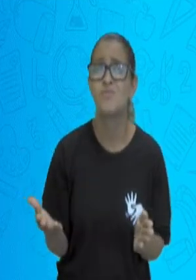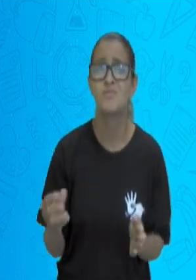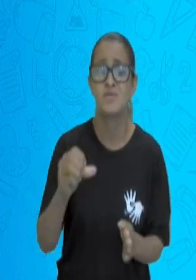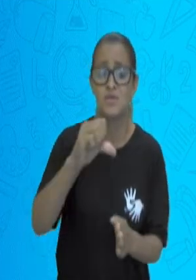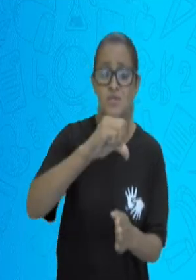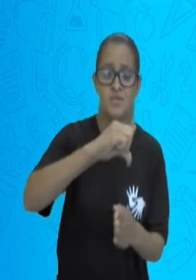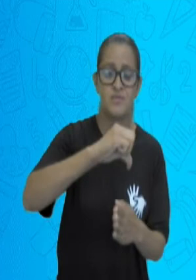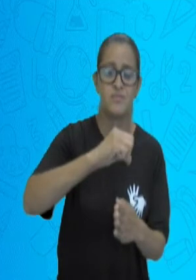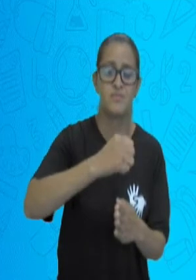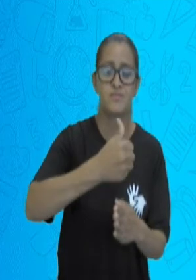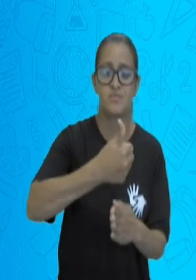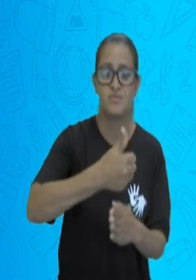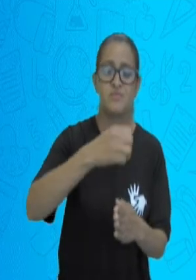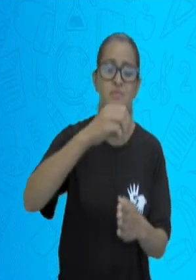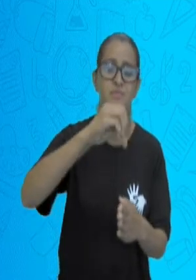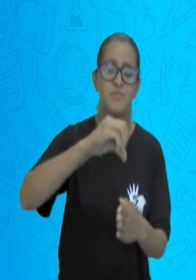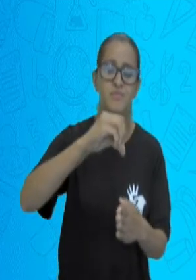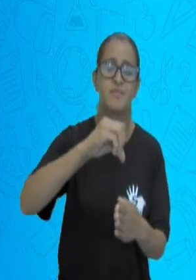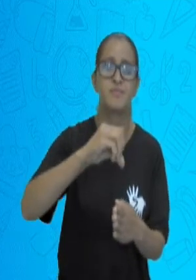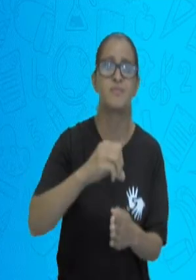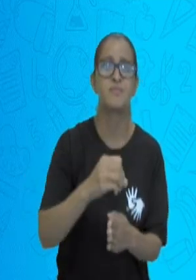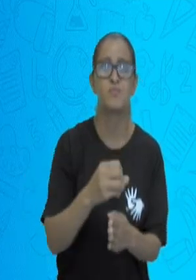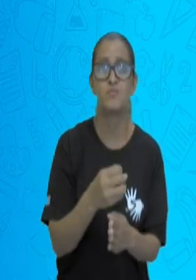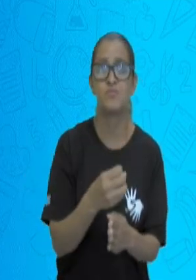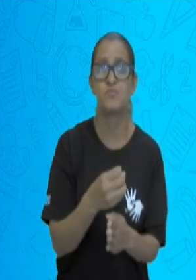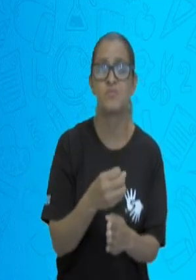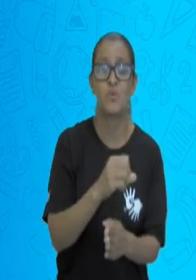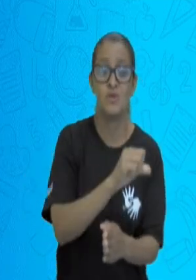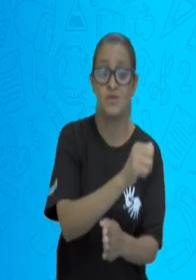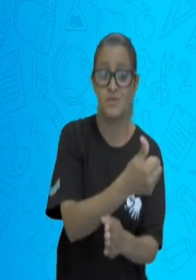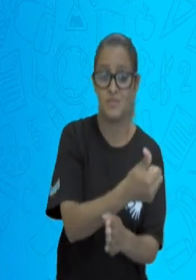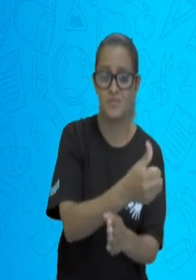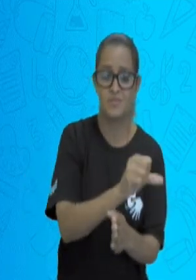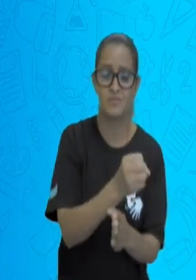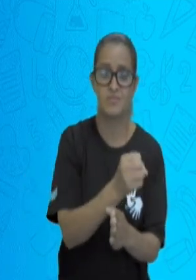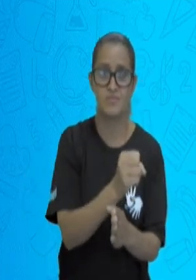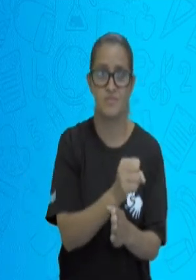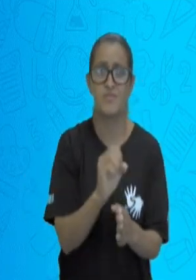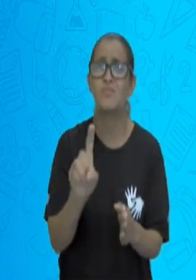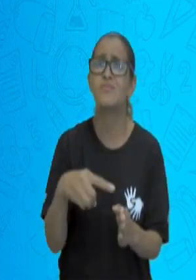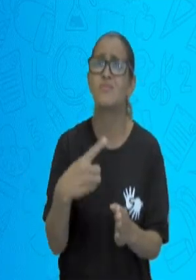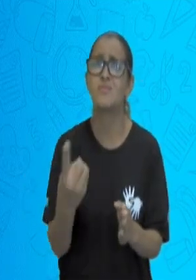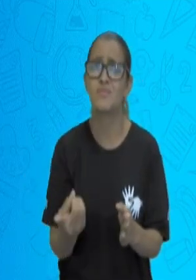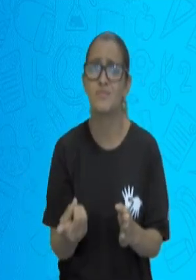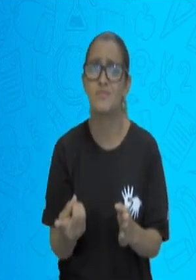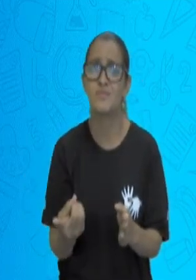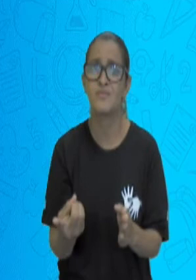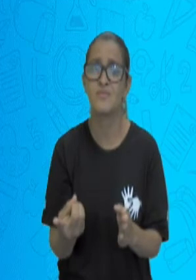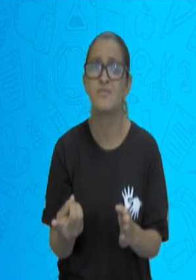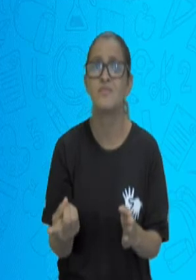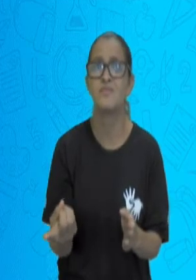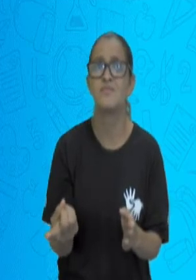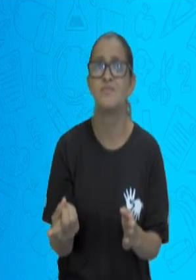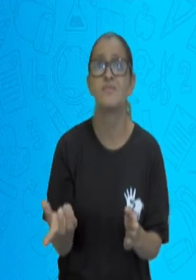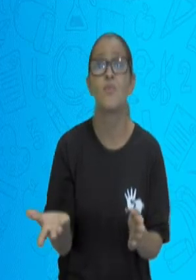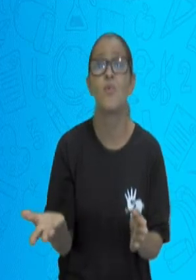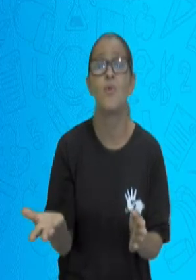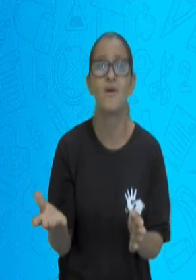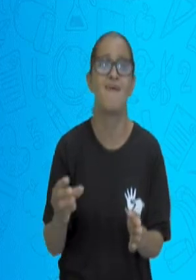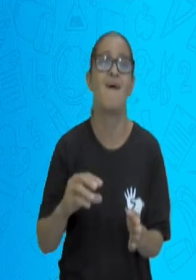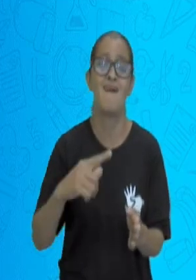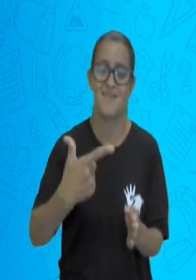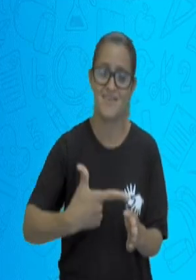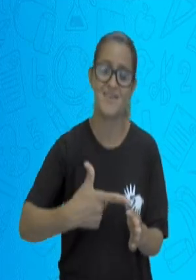O antecessor de 19 é o 18. E o sucessor é